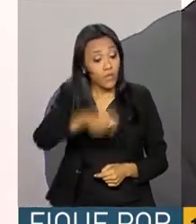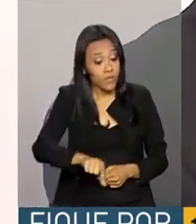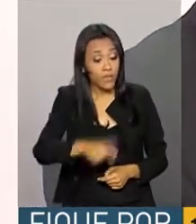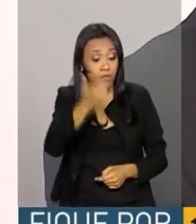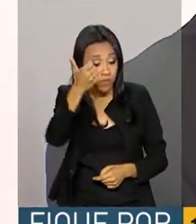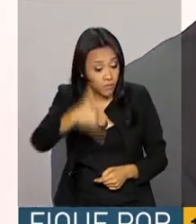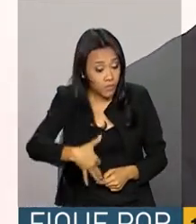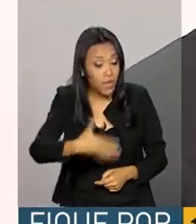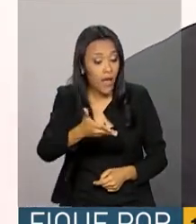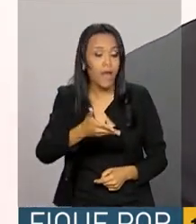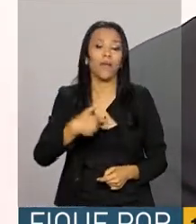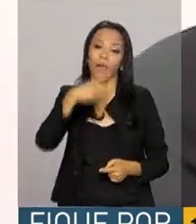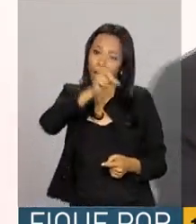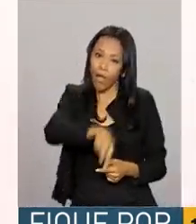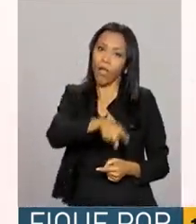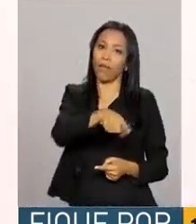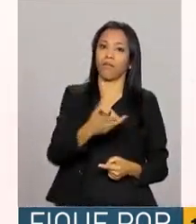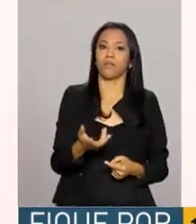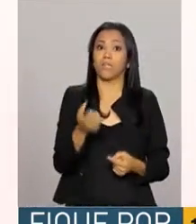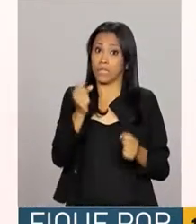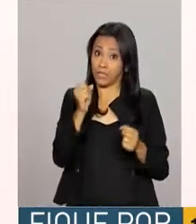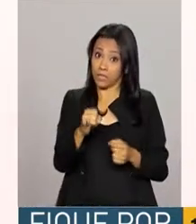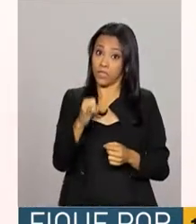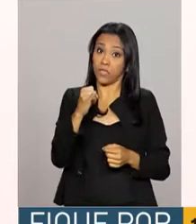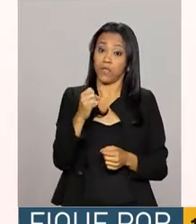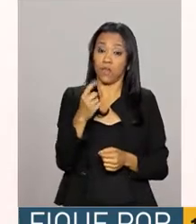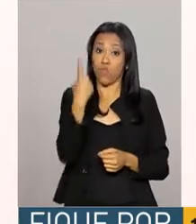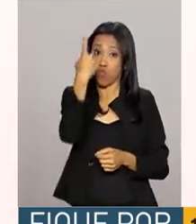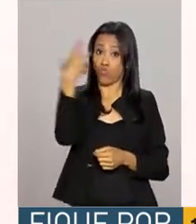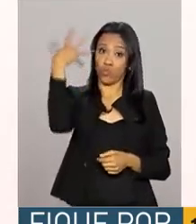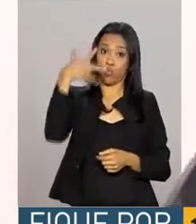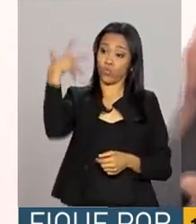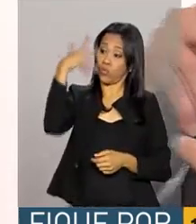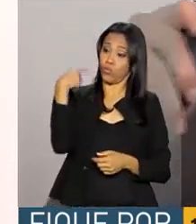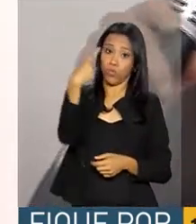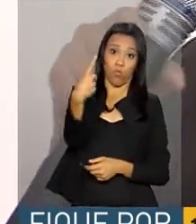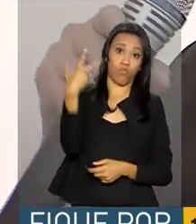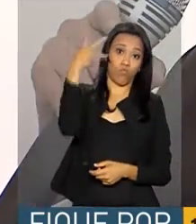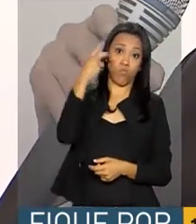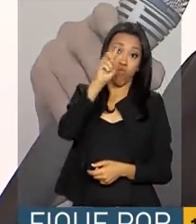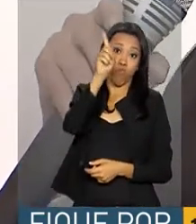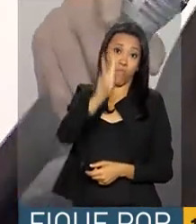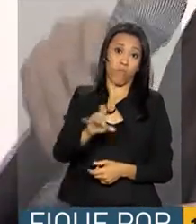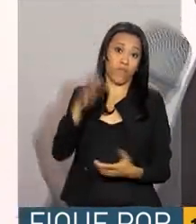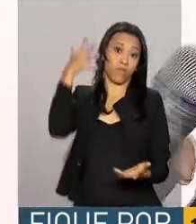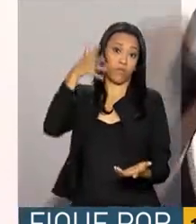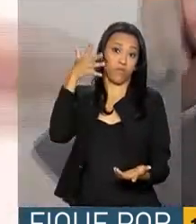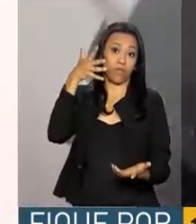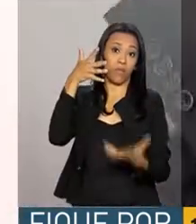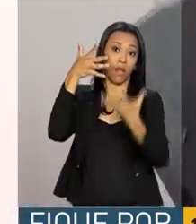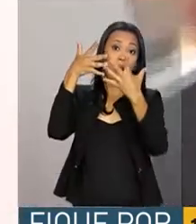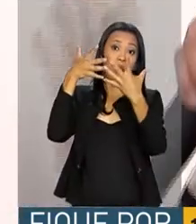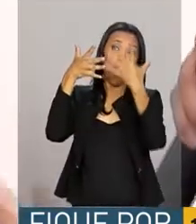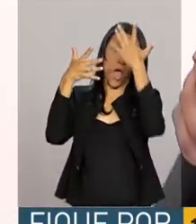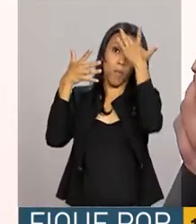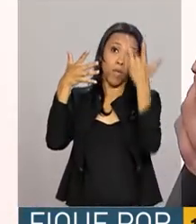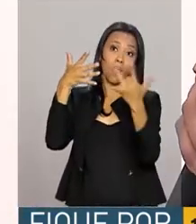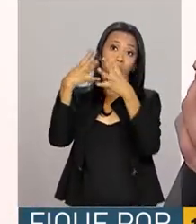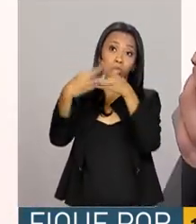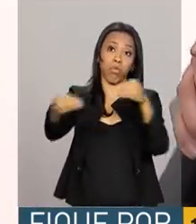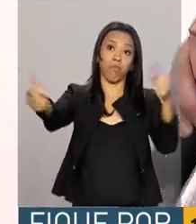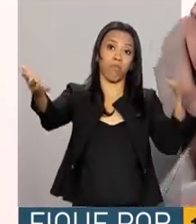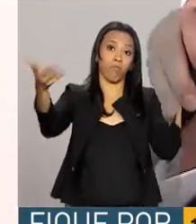que isso é que vai se você faz um único discurso se você falar uma única vez só que tanto bem amanhã já não sei mais